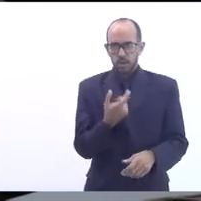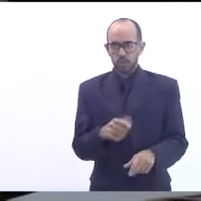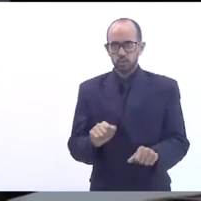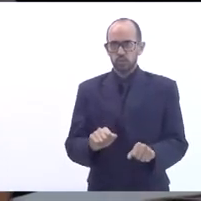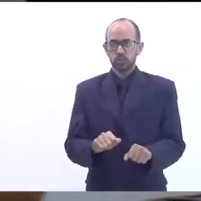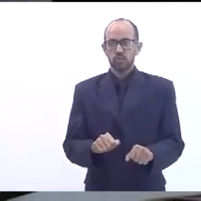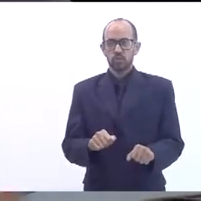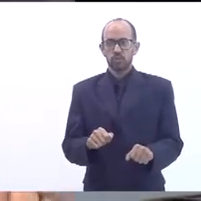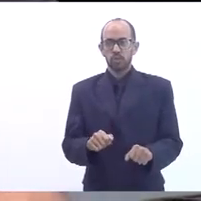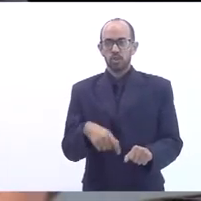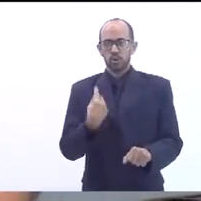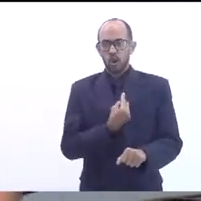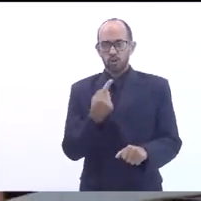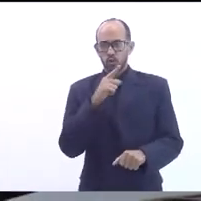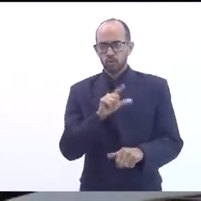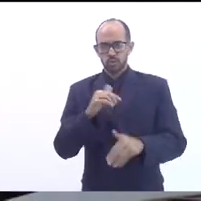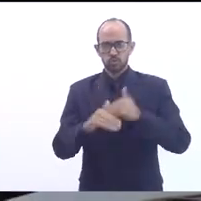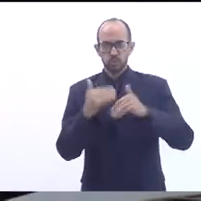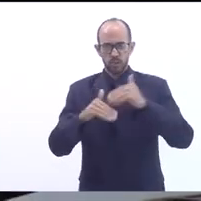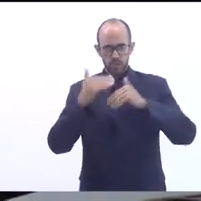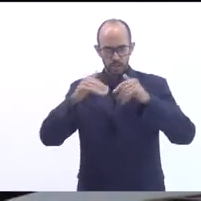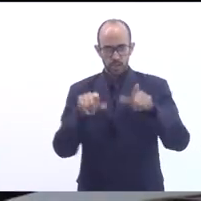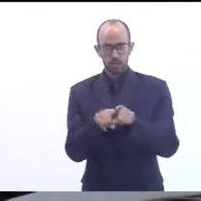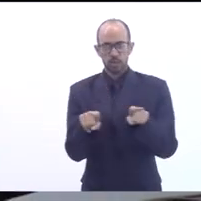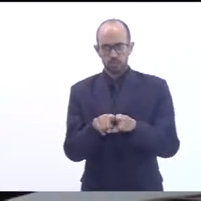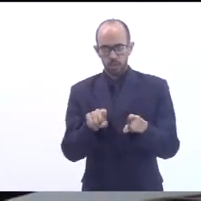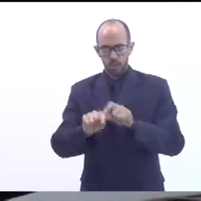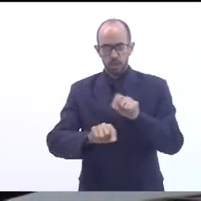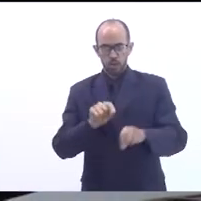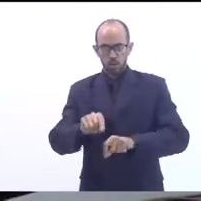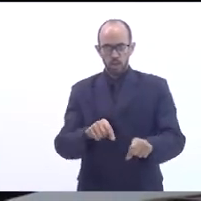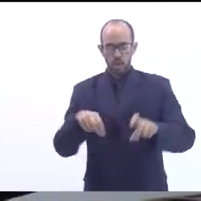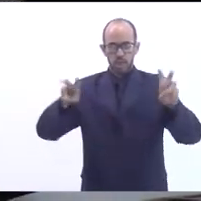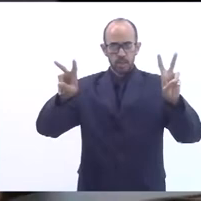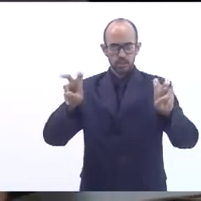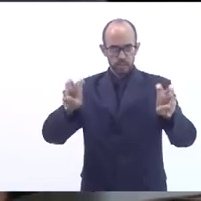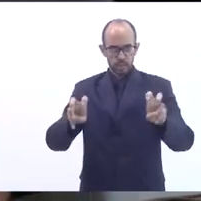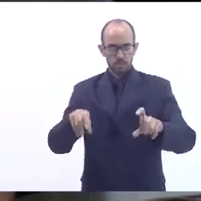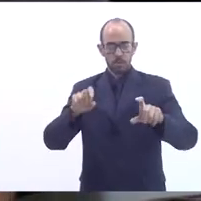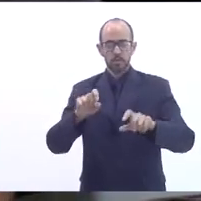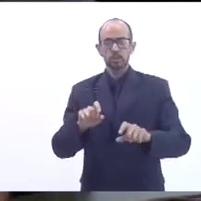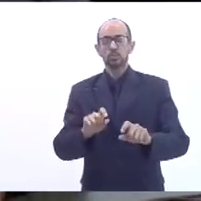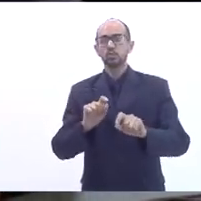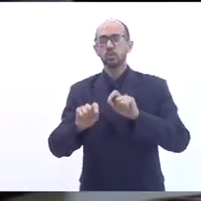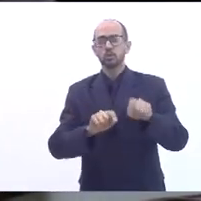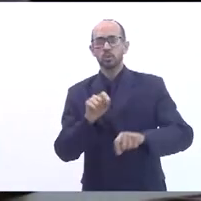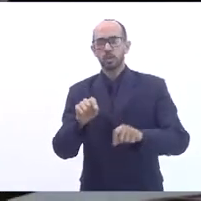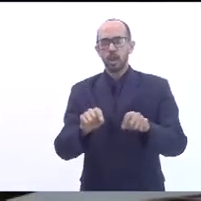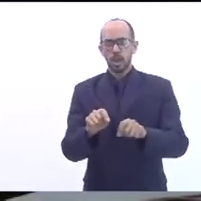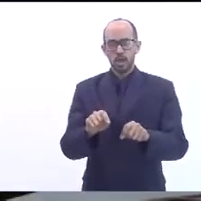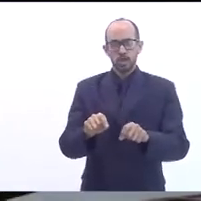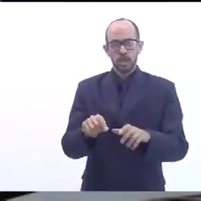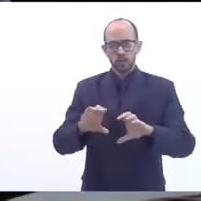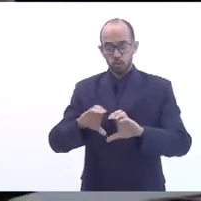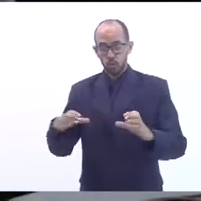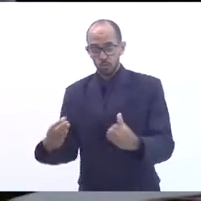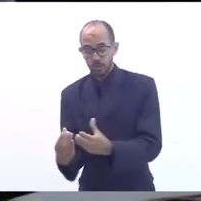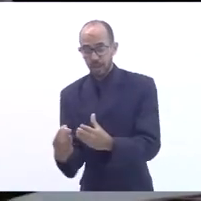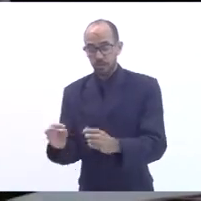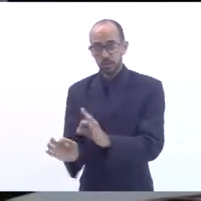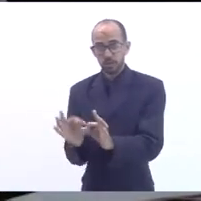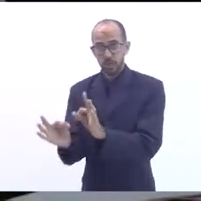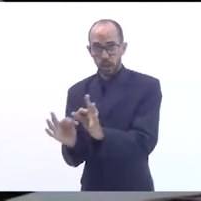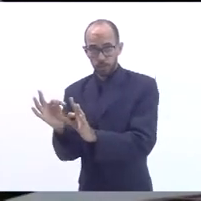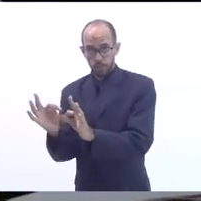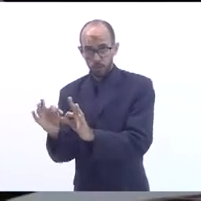finalizado nós conseguimos avançar bastante nesses temas com relação às Comunidades terapêuticas mas é